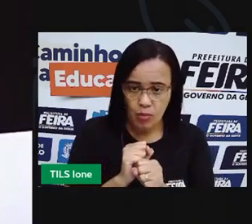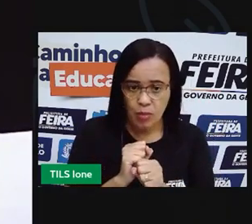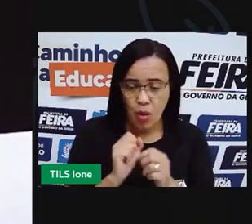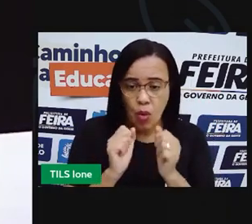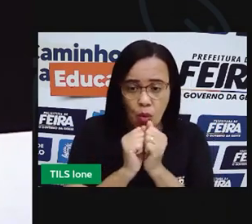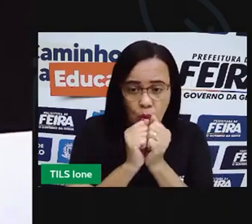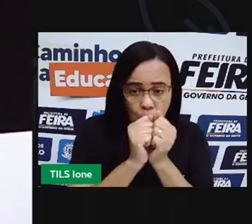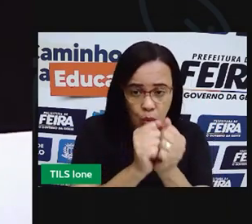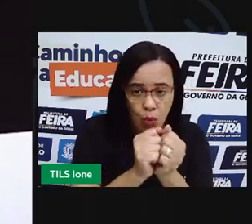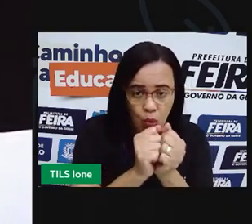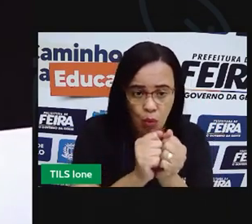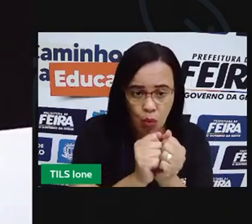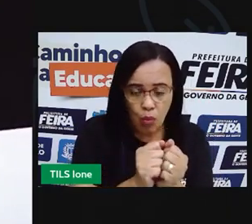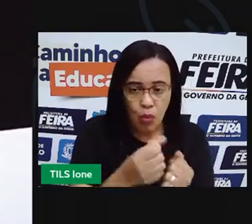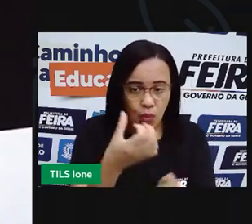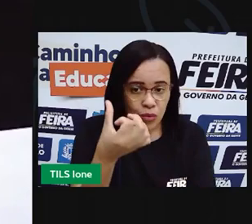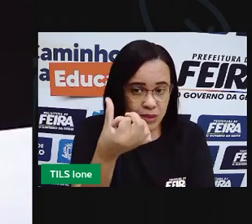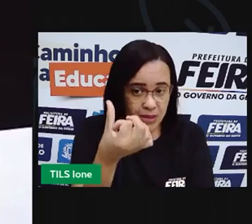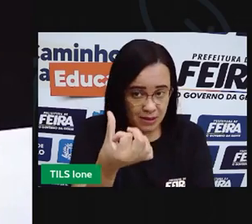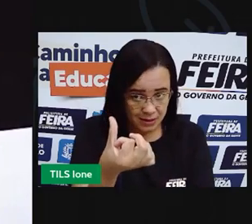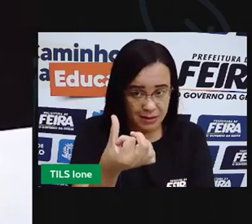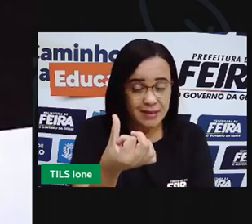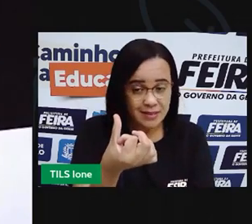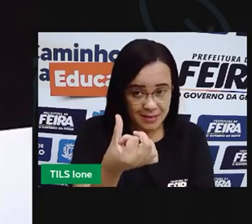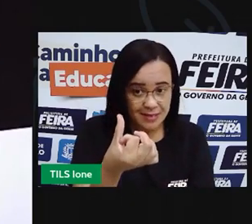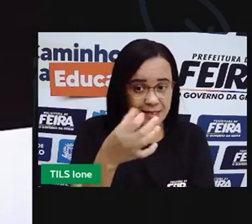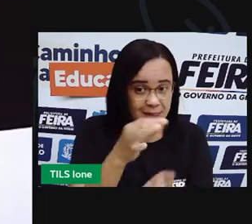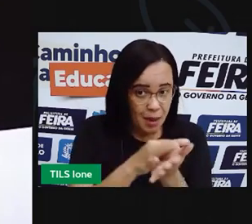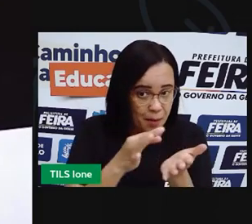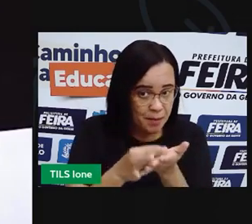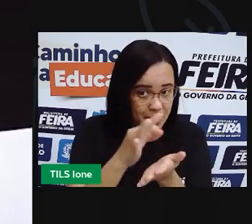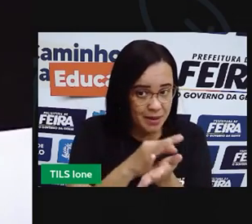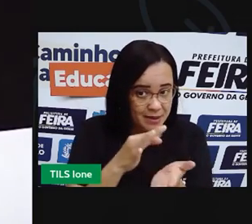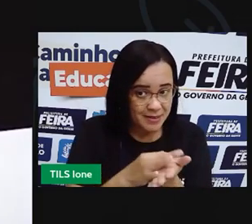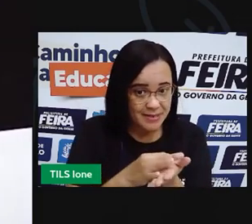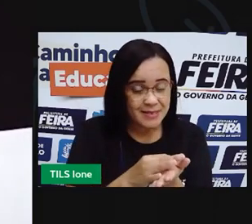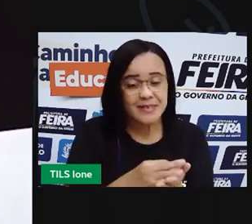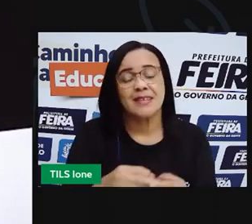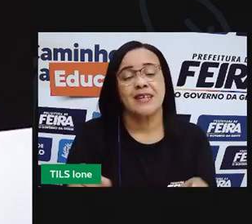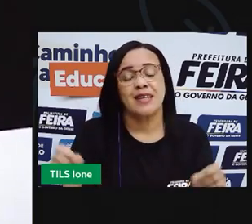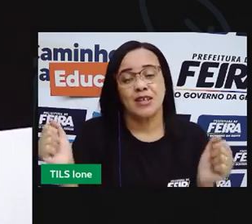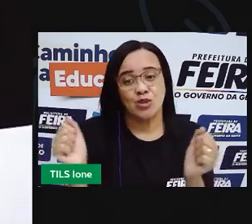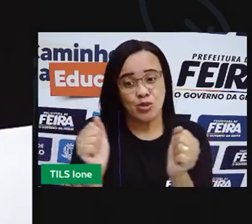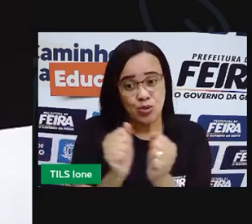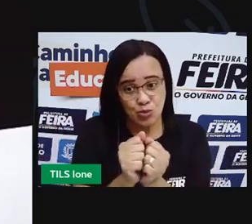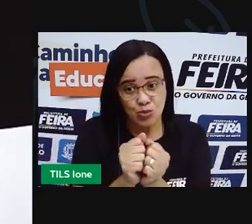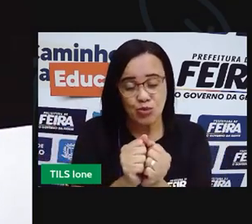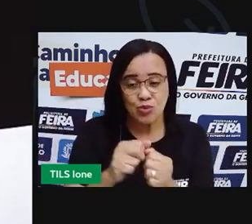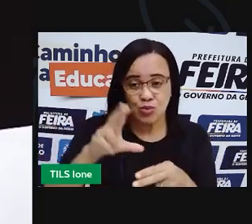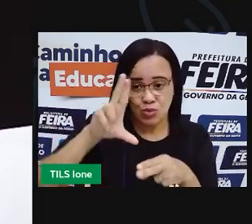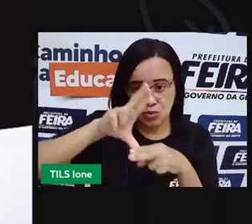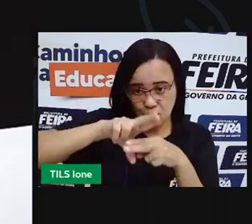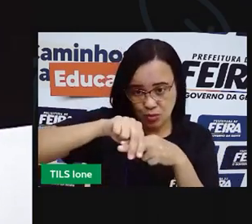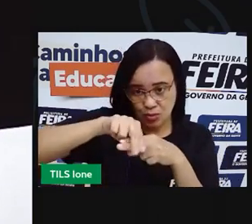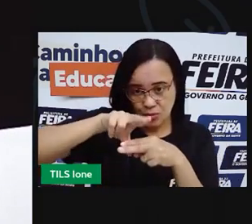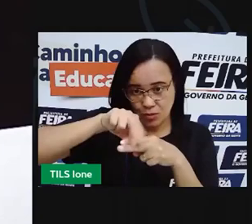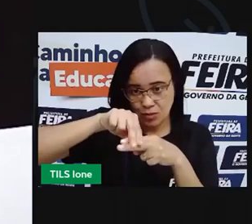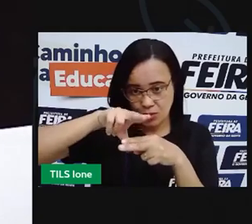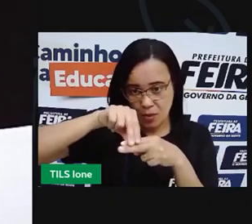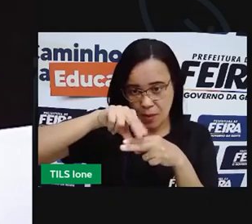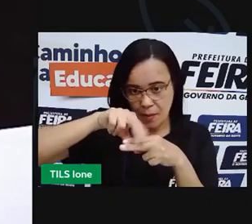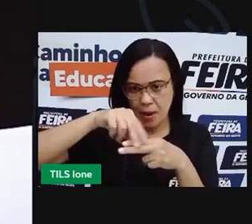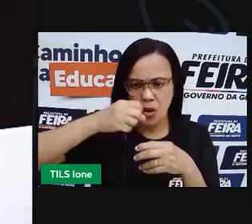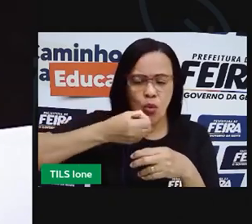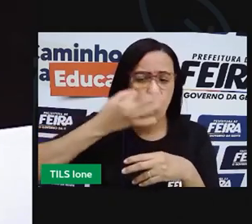o 6, minhas 6 tampinhas, junto com os meus 2 pregadores, vamos ver quanto é que vai